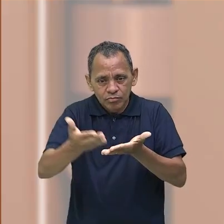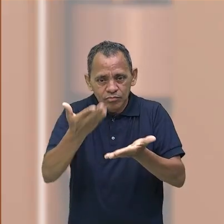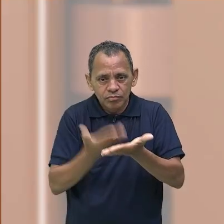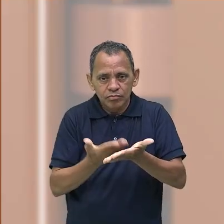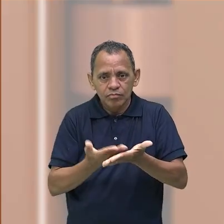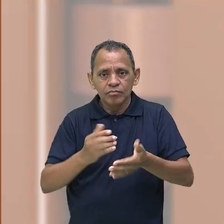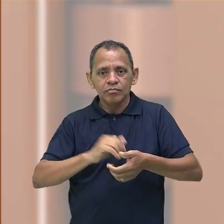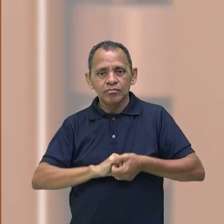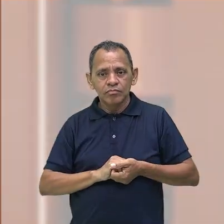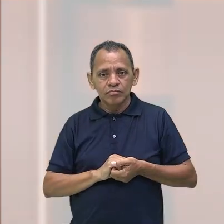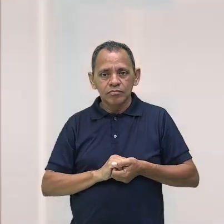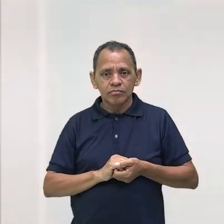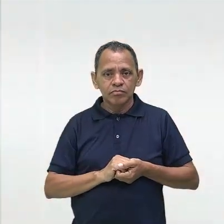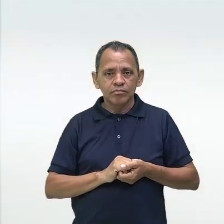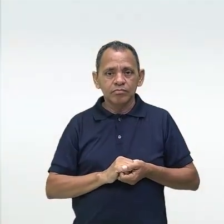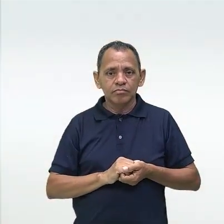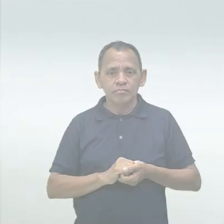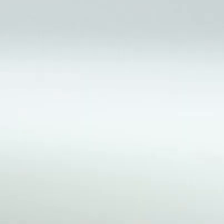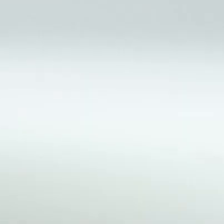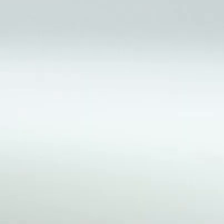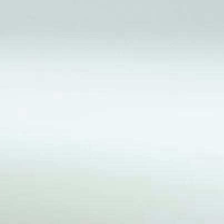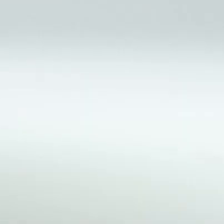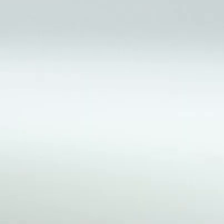da nossa aula.